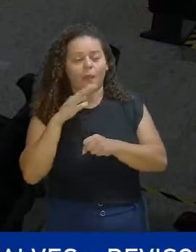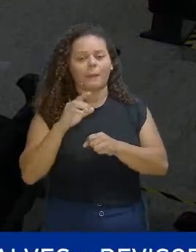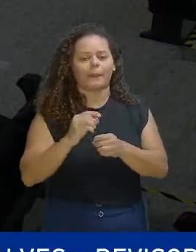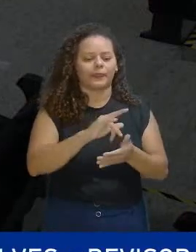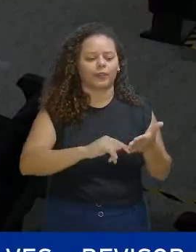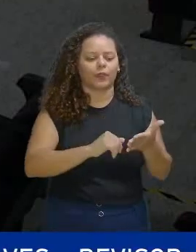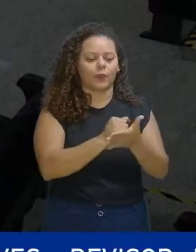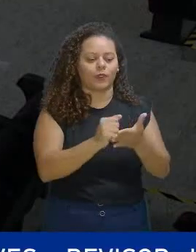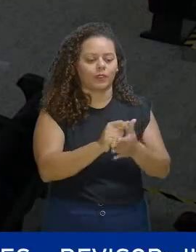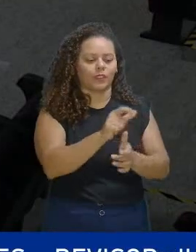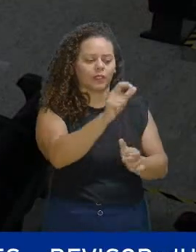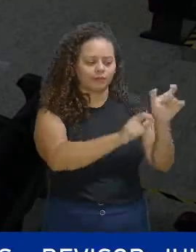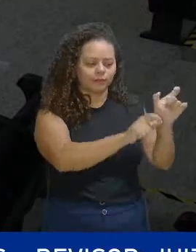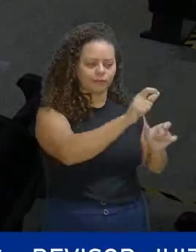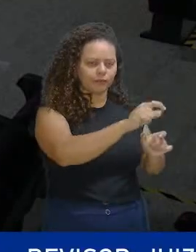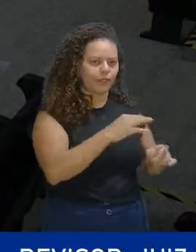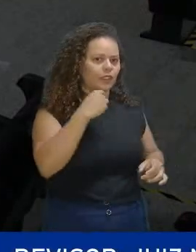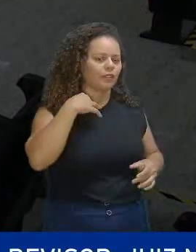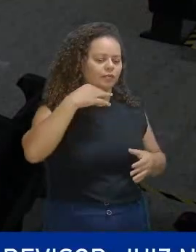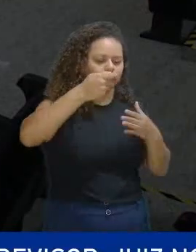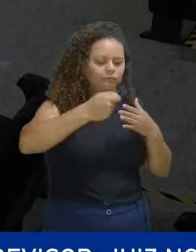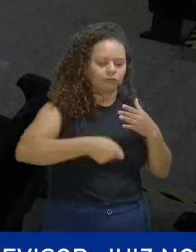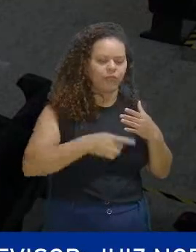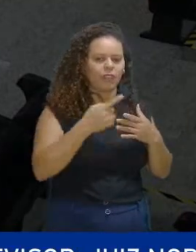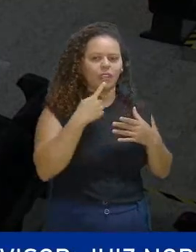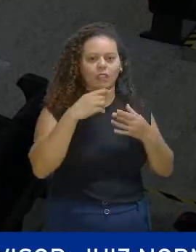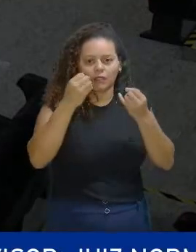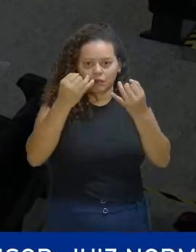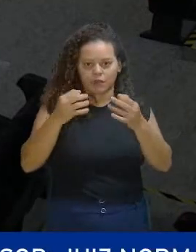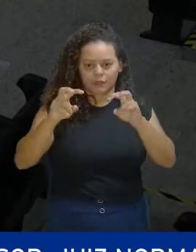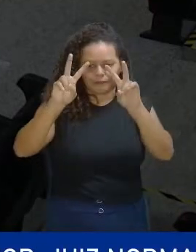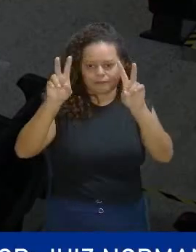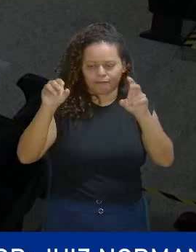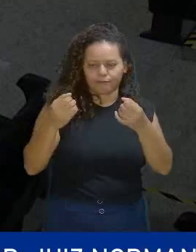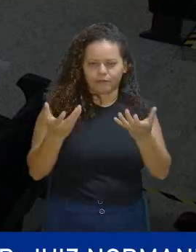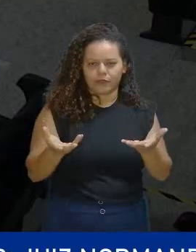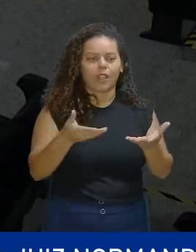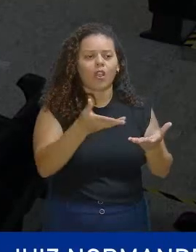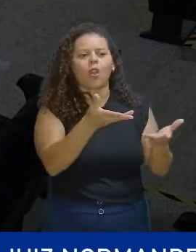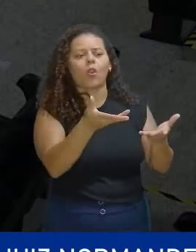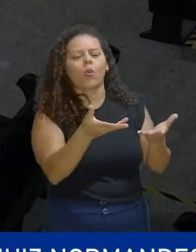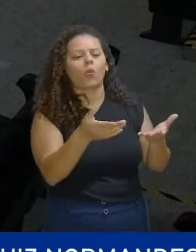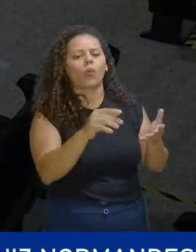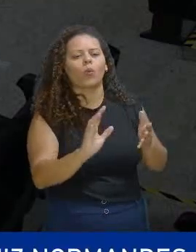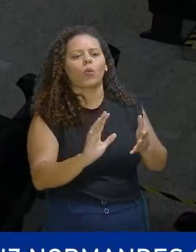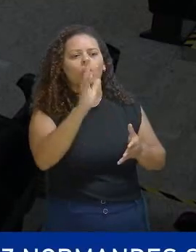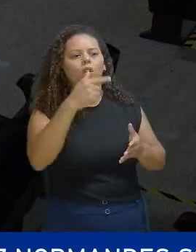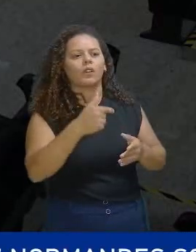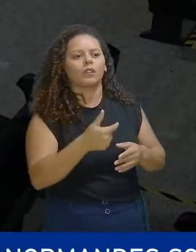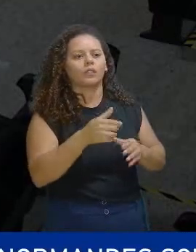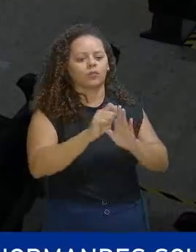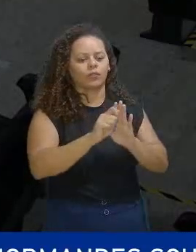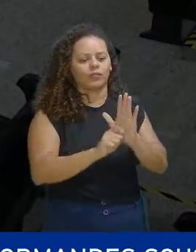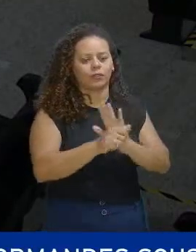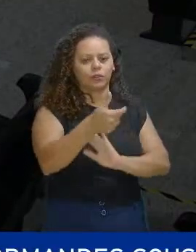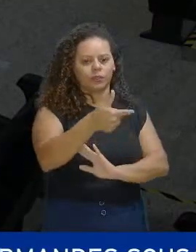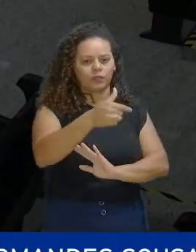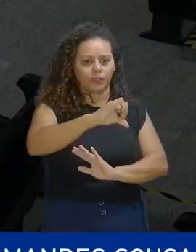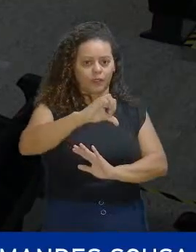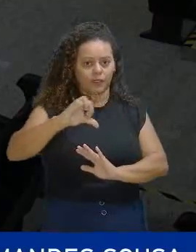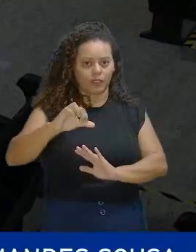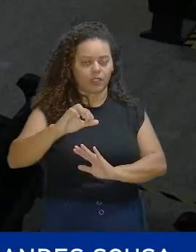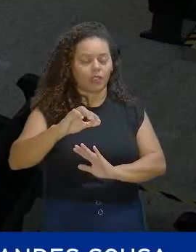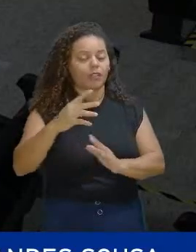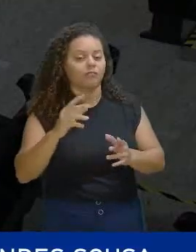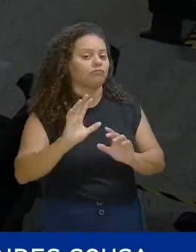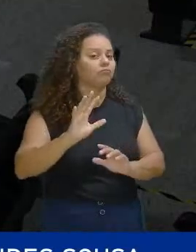o magistrado sentenciante prossegue dizendo que, abre aspas, o fato típico do artigo 299, na verdade,